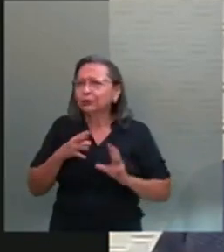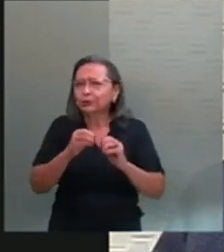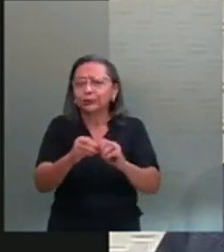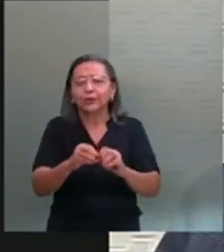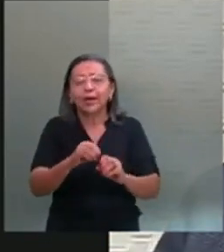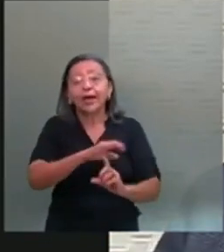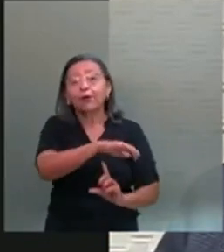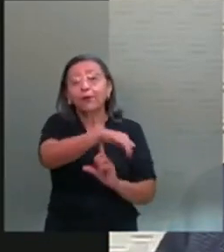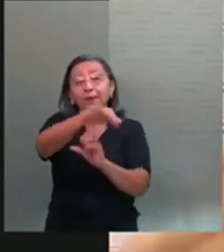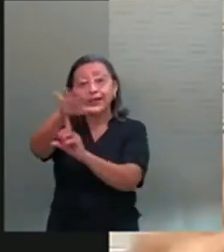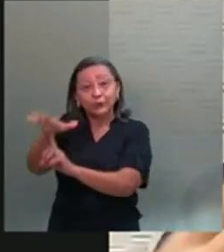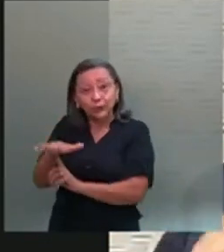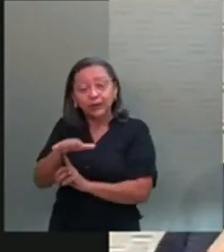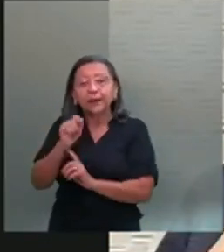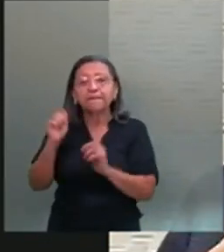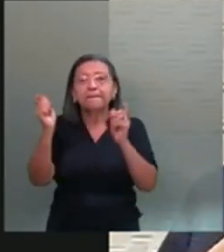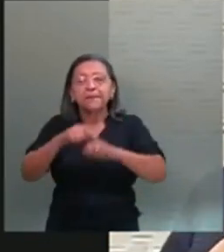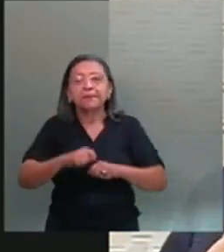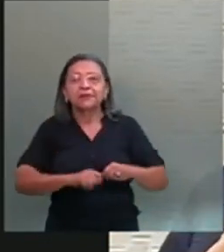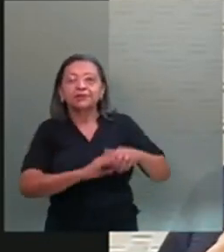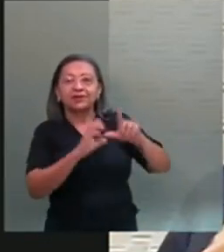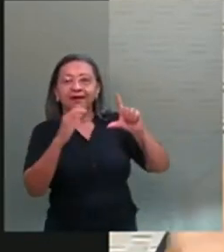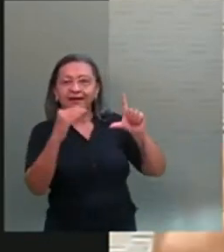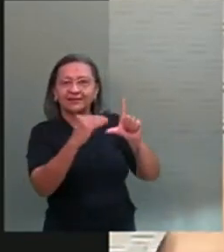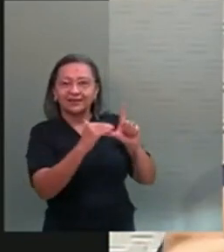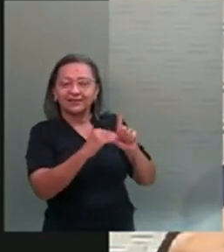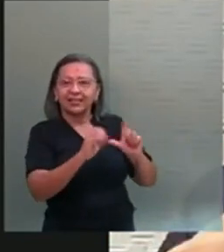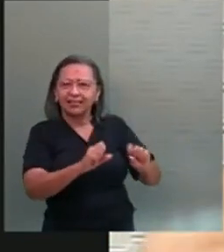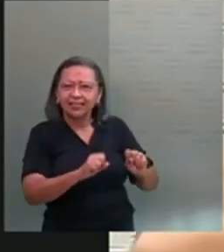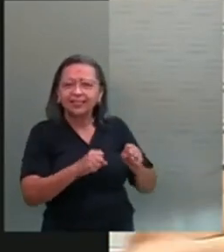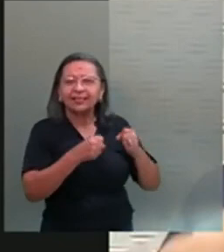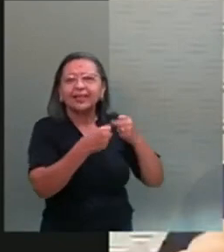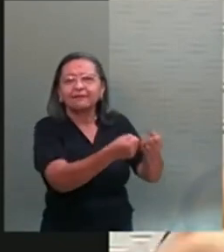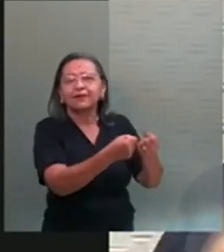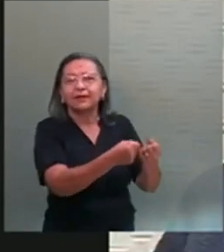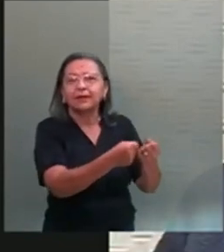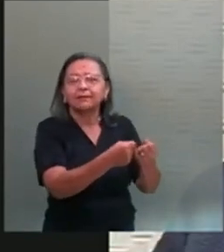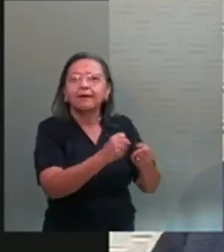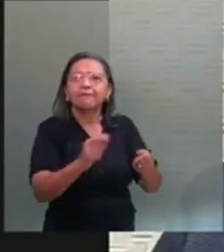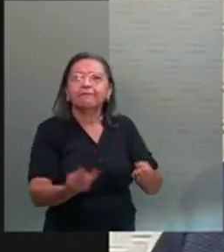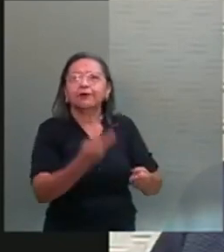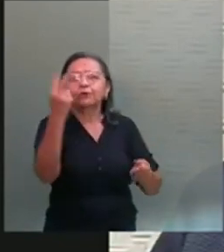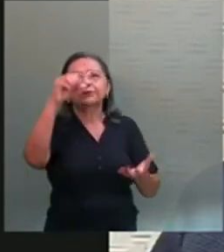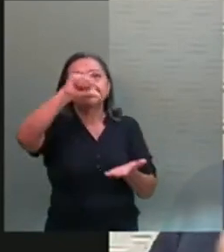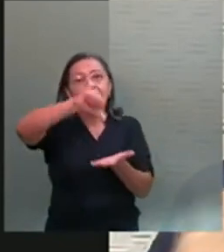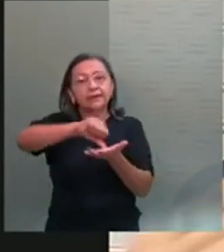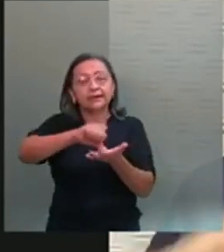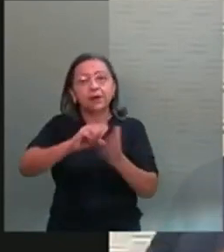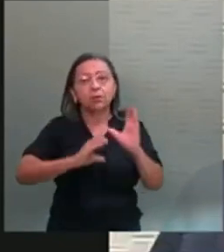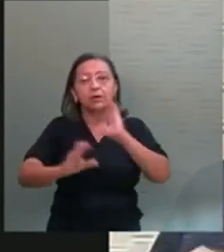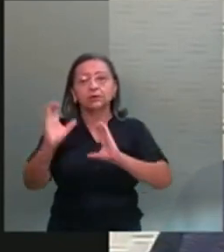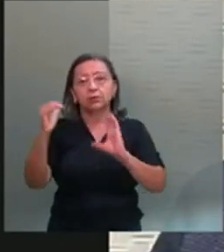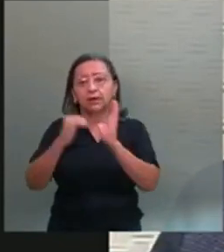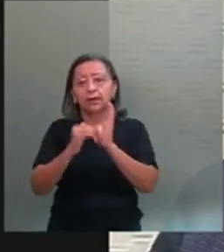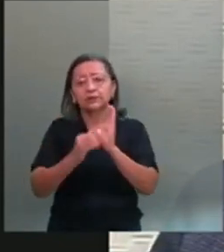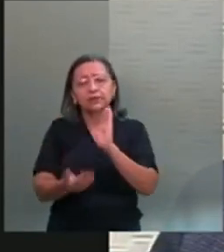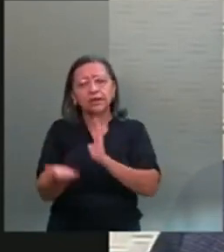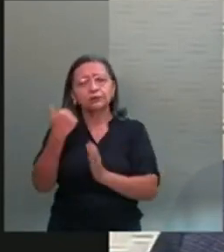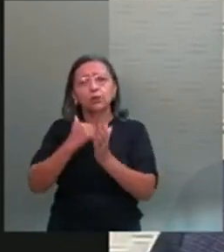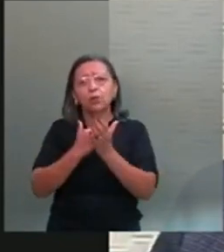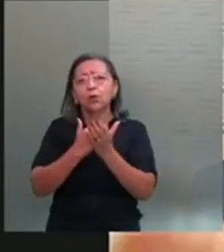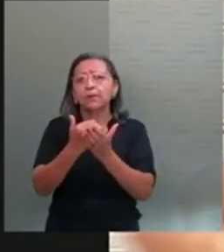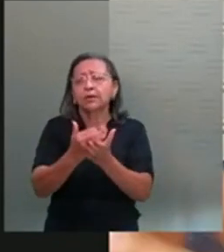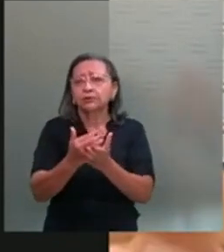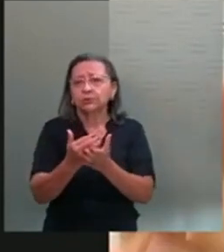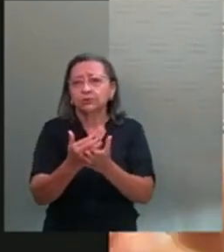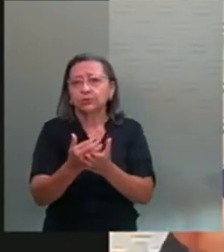a cobertura universal que permite à Agência Senado defender valores centrais para a comunicação da casa desde a concepção dos veículos.